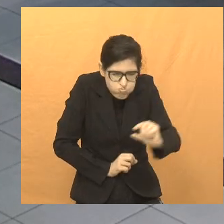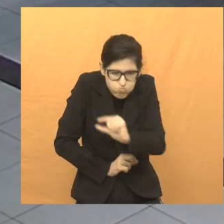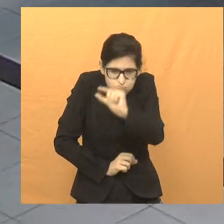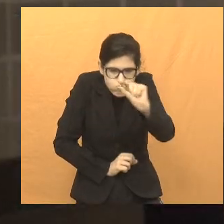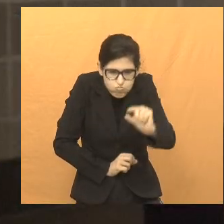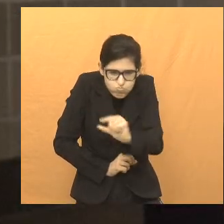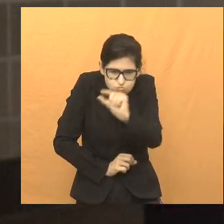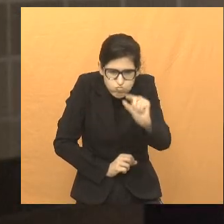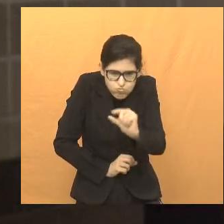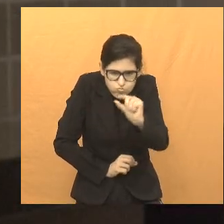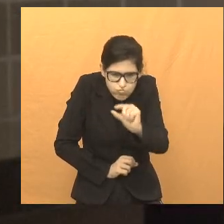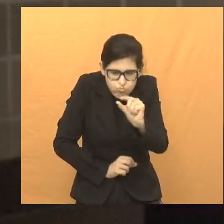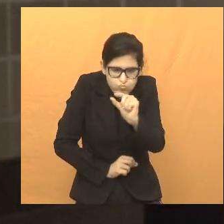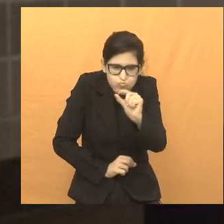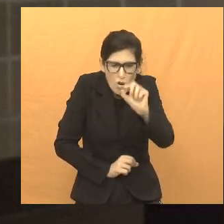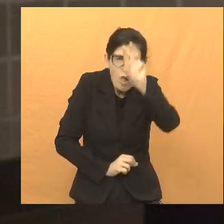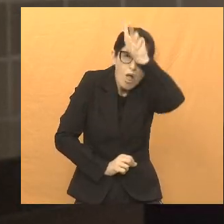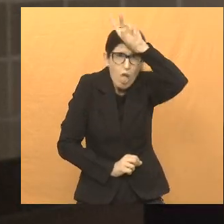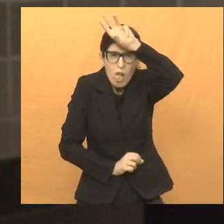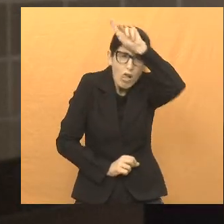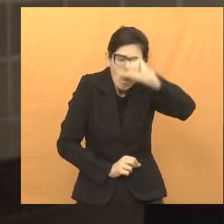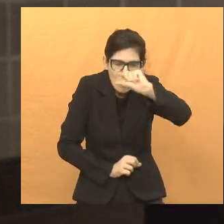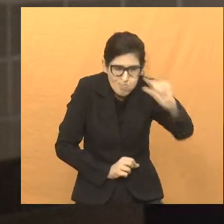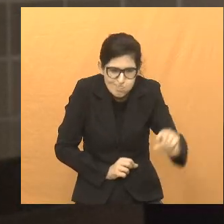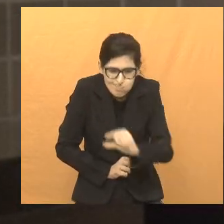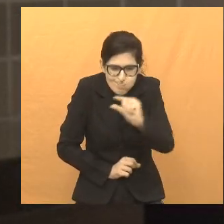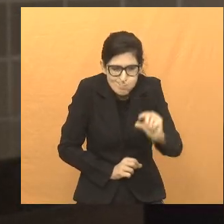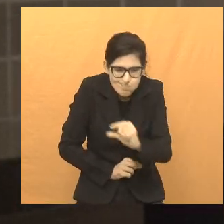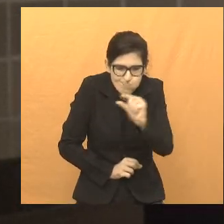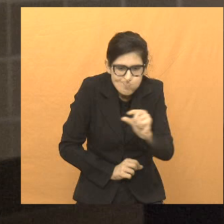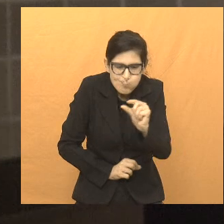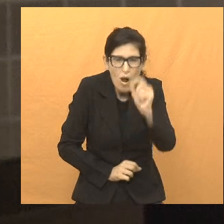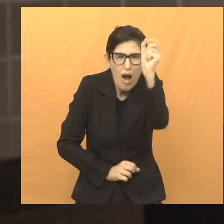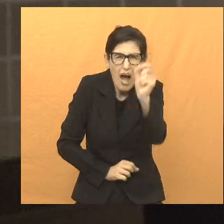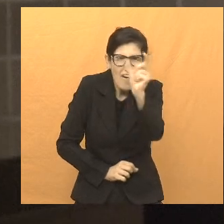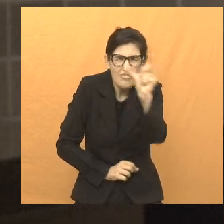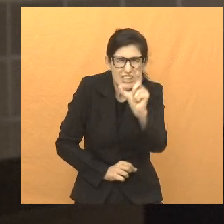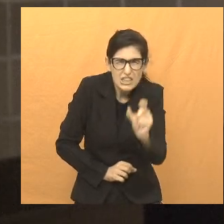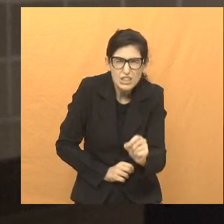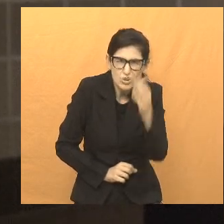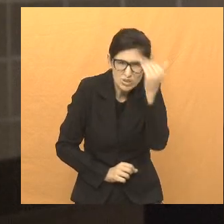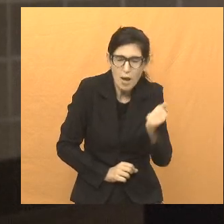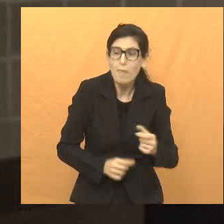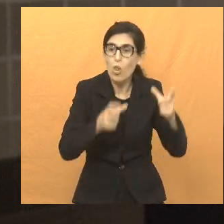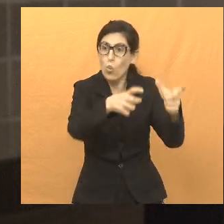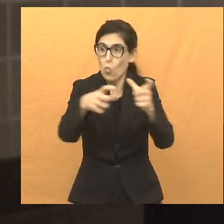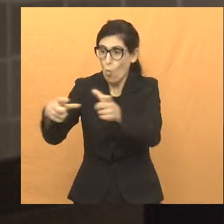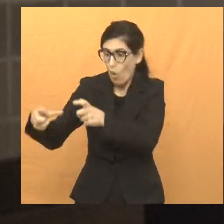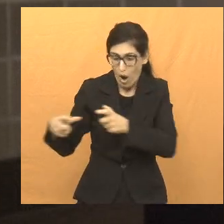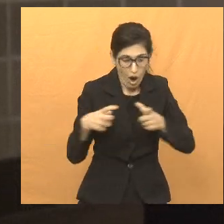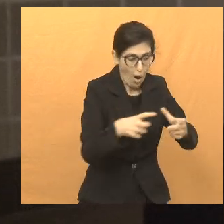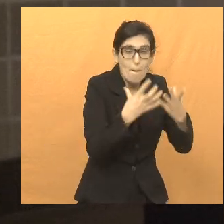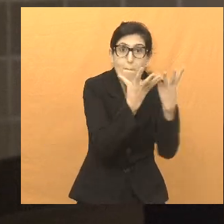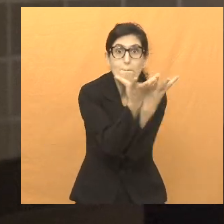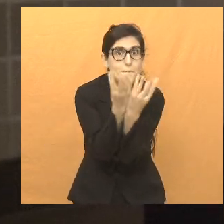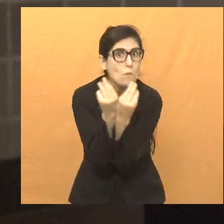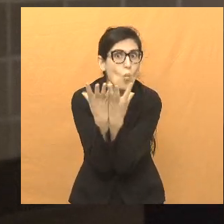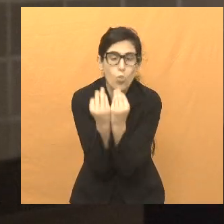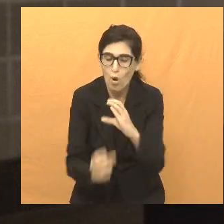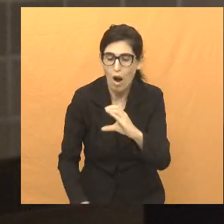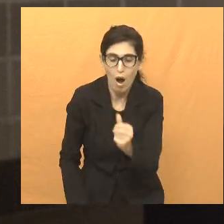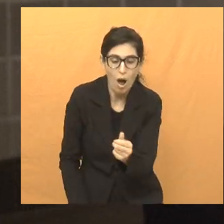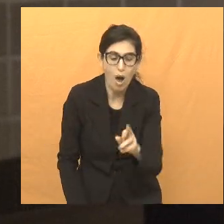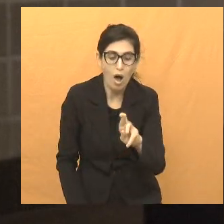gigante. Alguns bairros aqui apresentavam uma incidência maior do que o comum